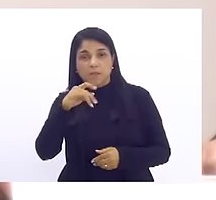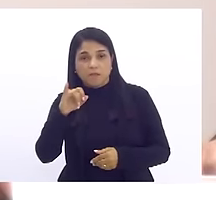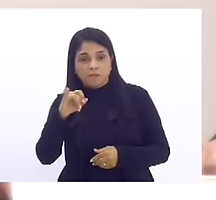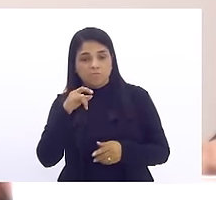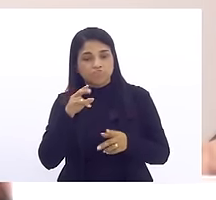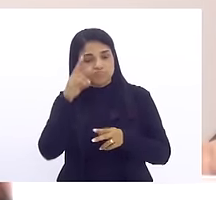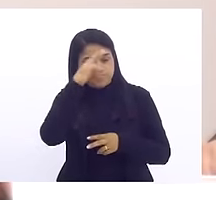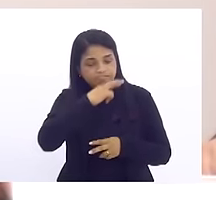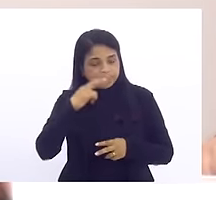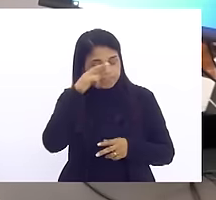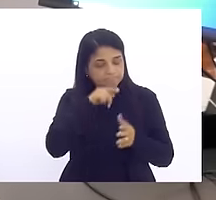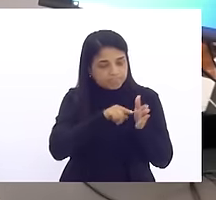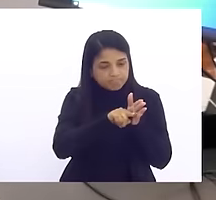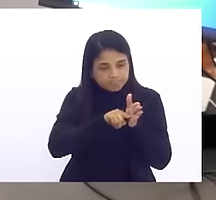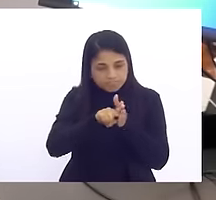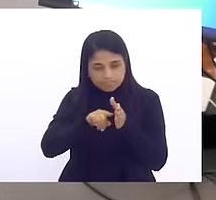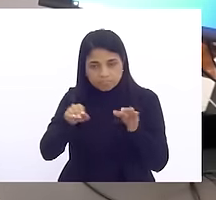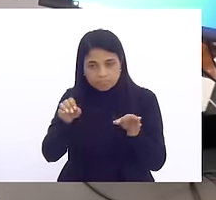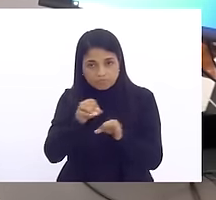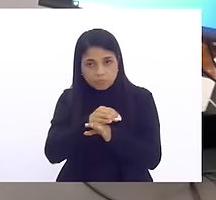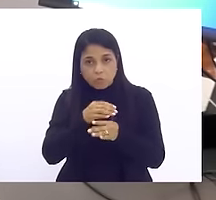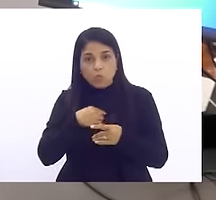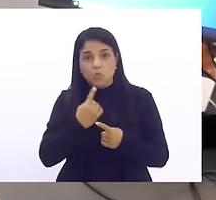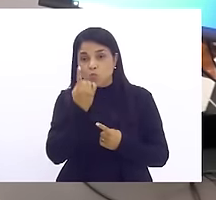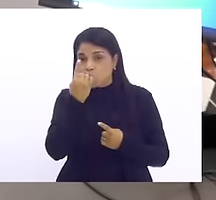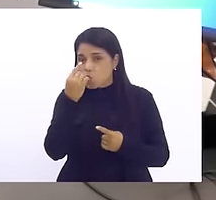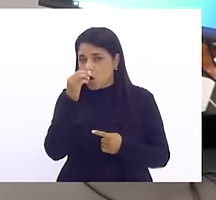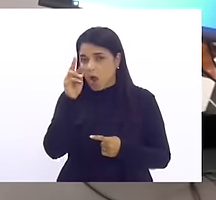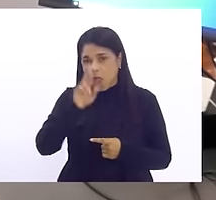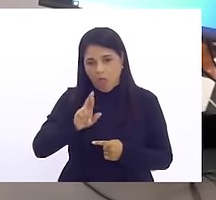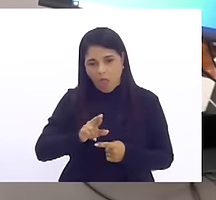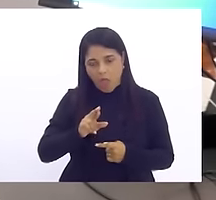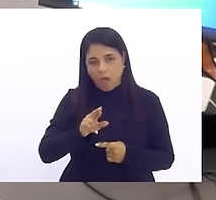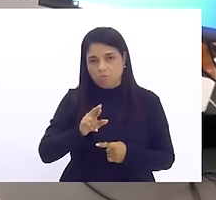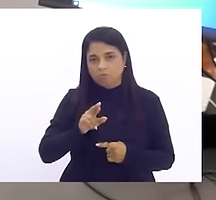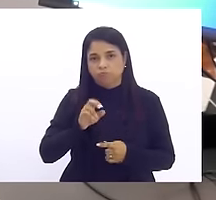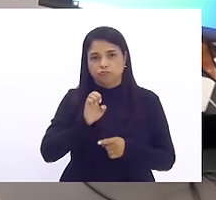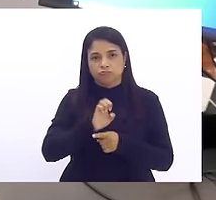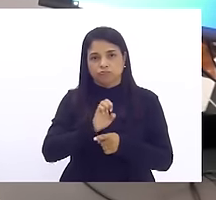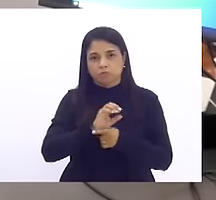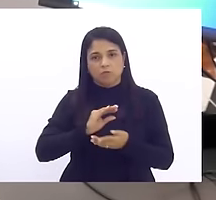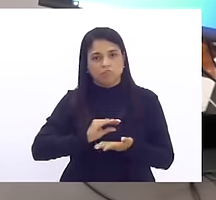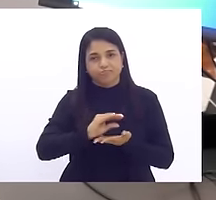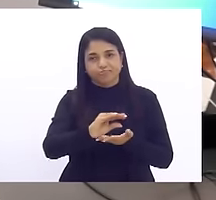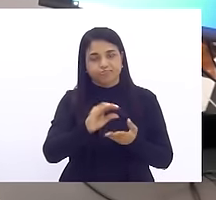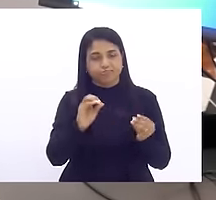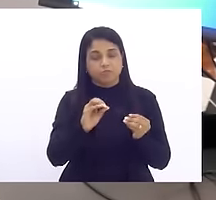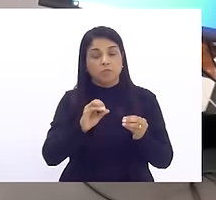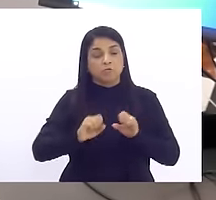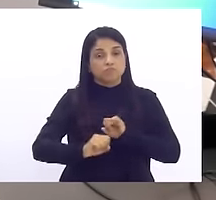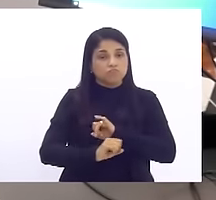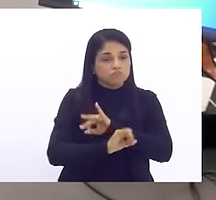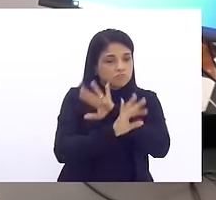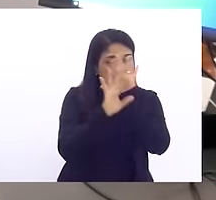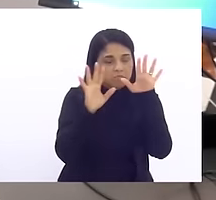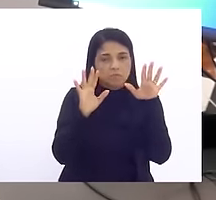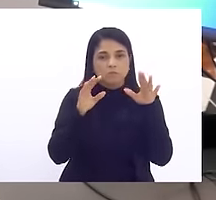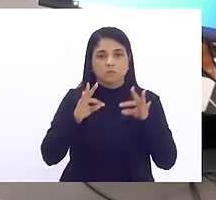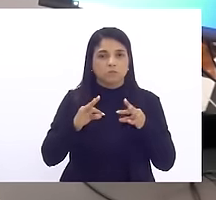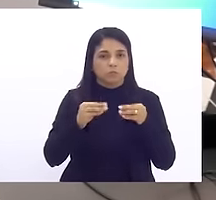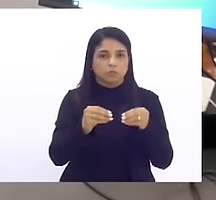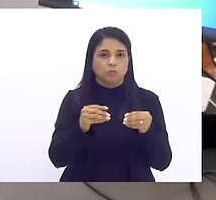do Estado não tem que receber um real do estado e quanto os fatos não forem esclarecidos aqui nessa CPI